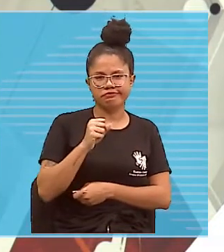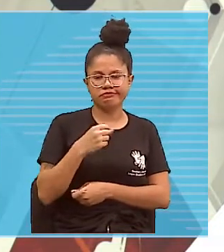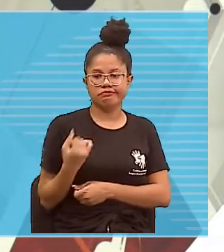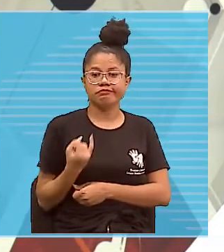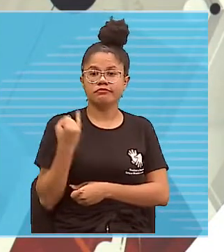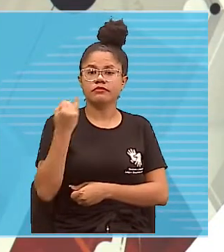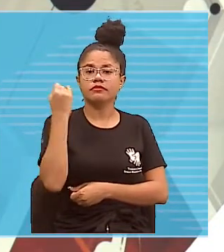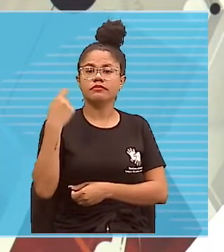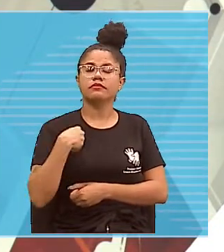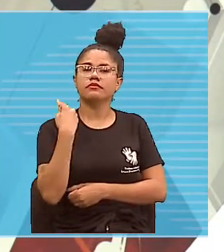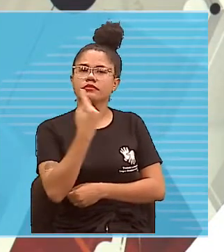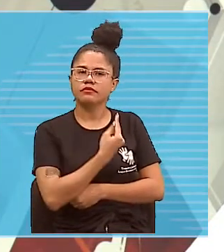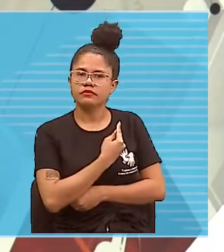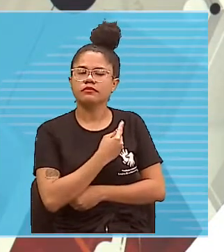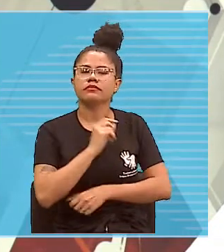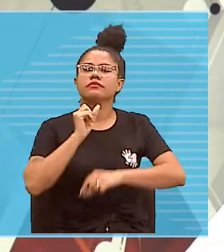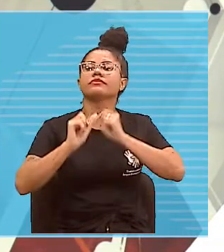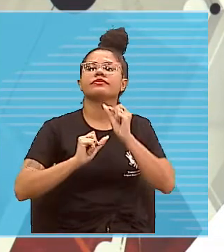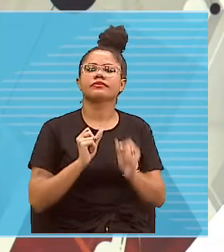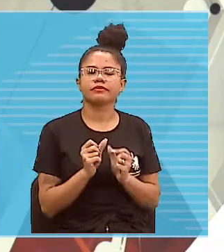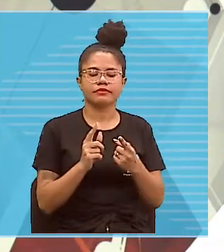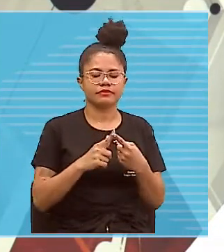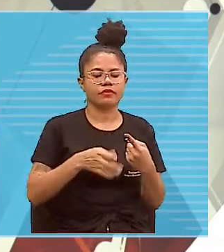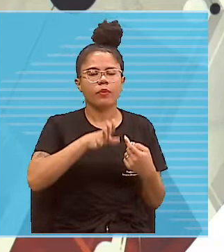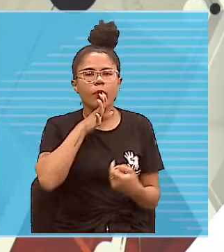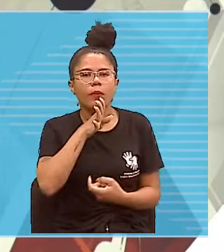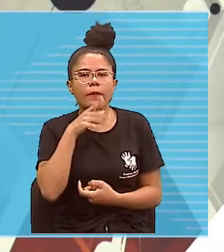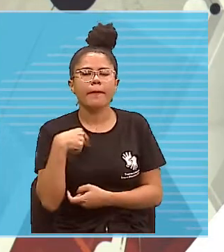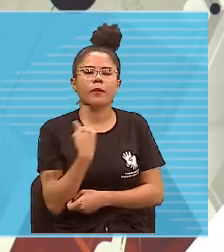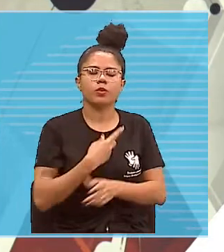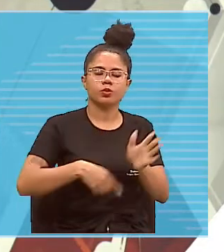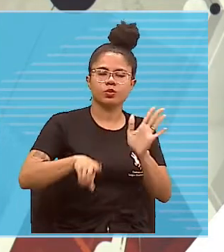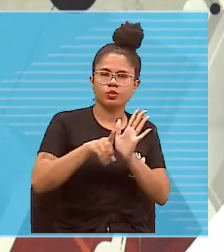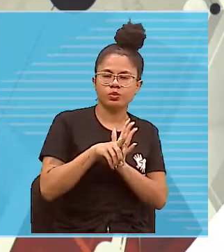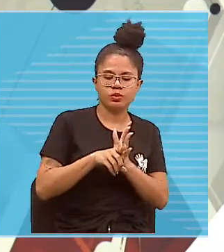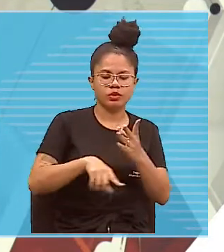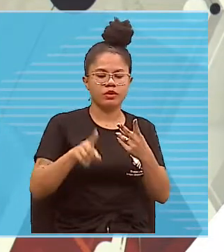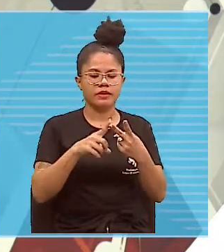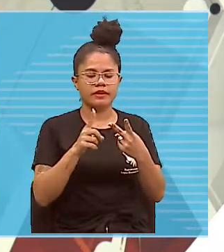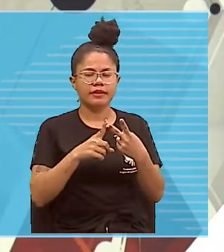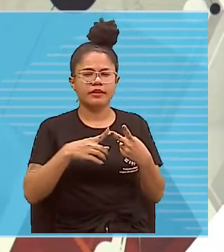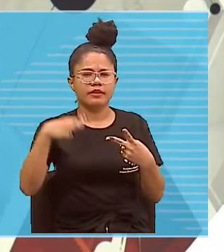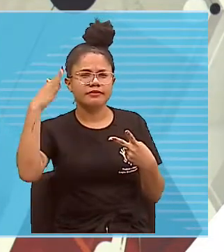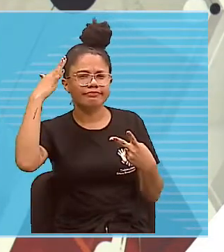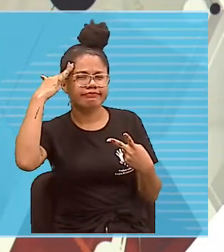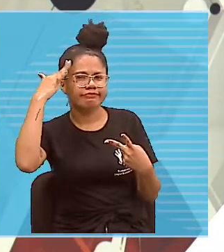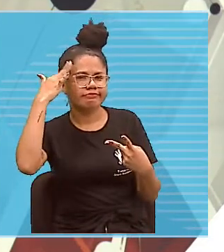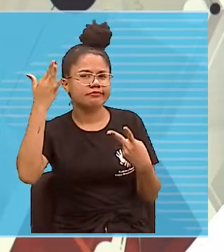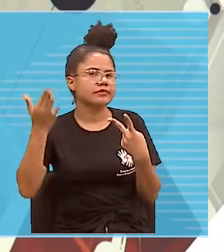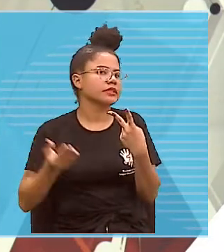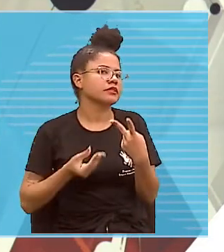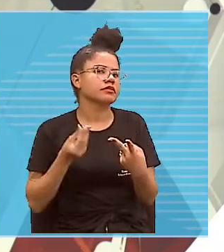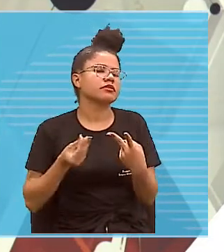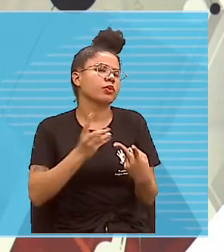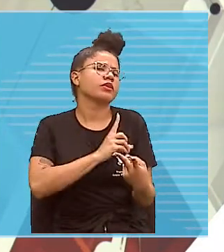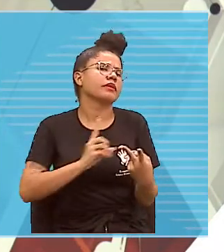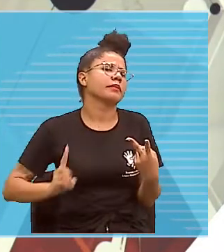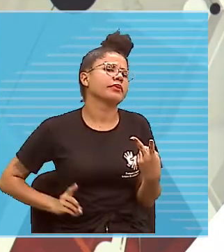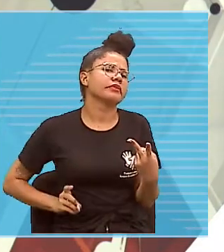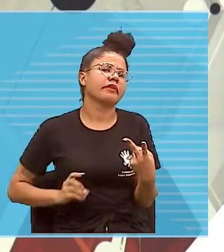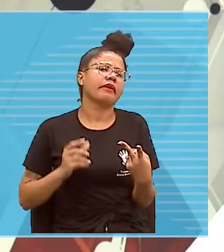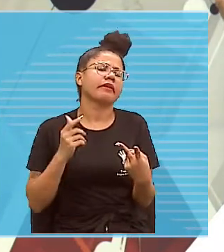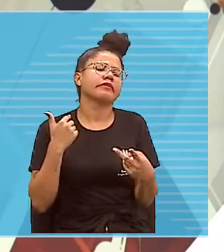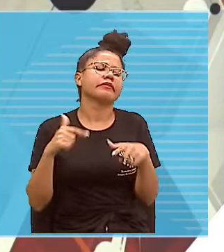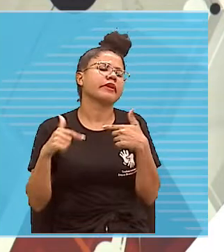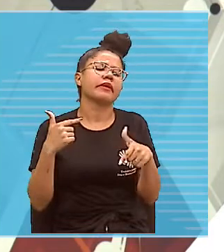gente conhecer os nossos direitos, é importante a gente entender o que é que faz um deputado, o que é que faz